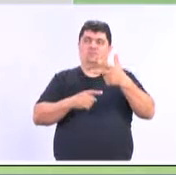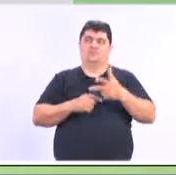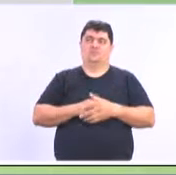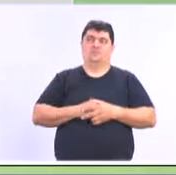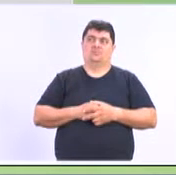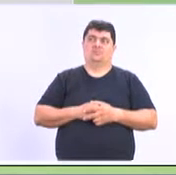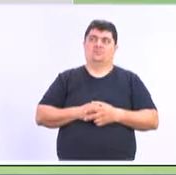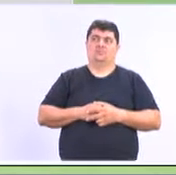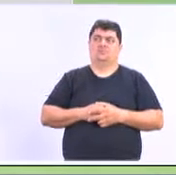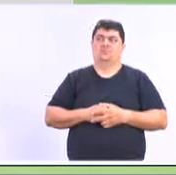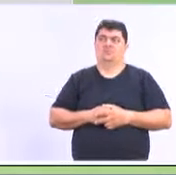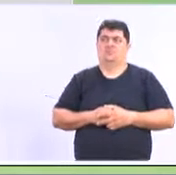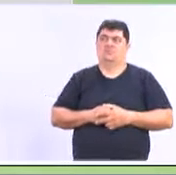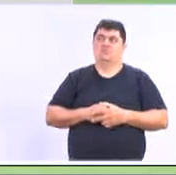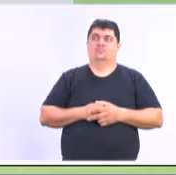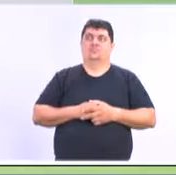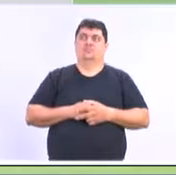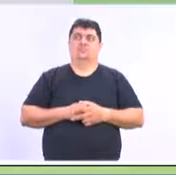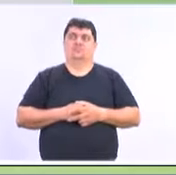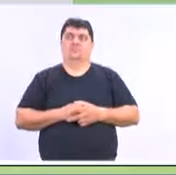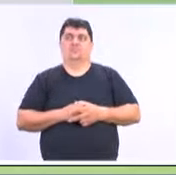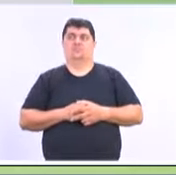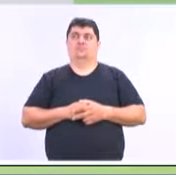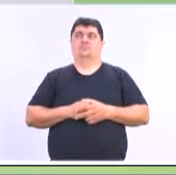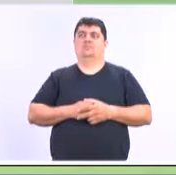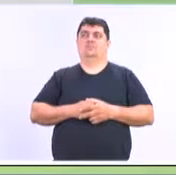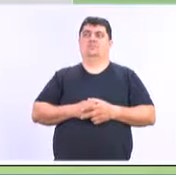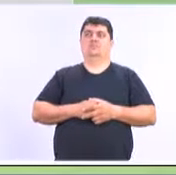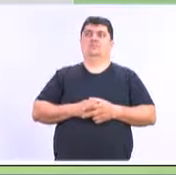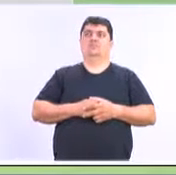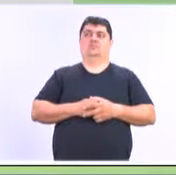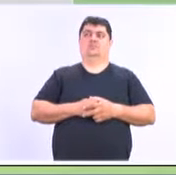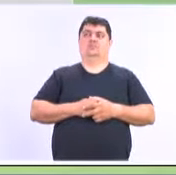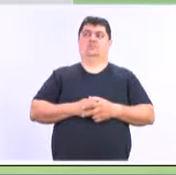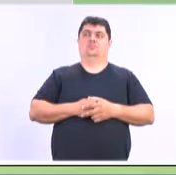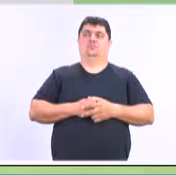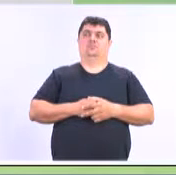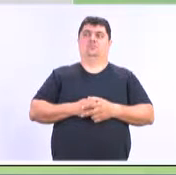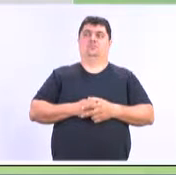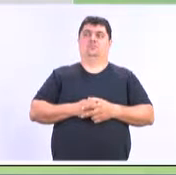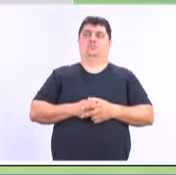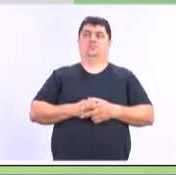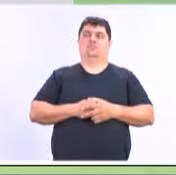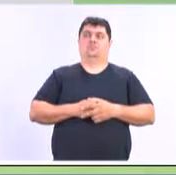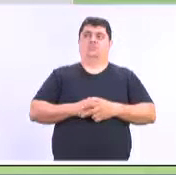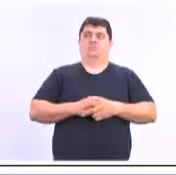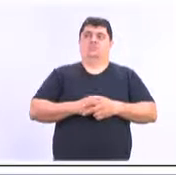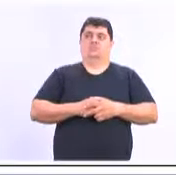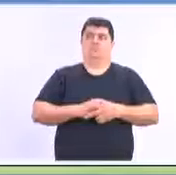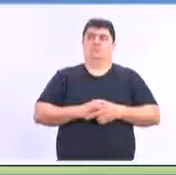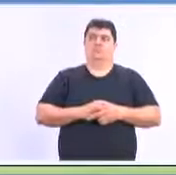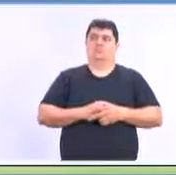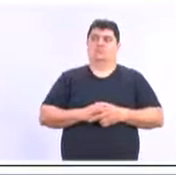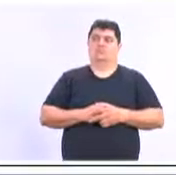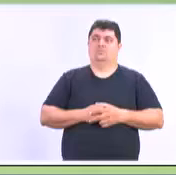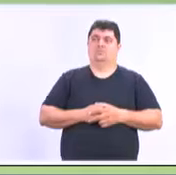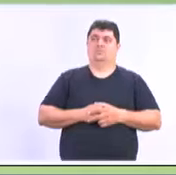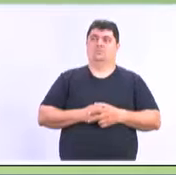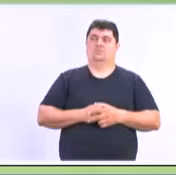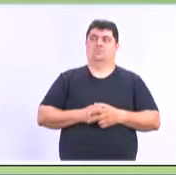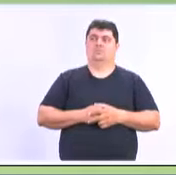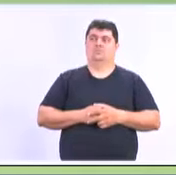2 níveis, 1.1, terceiro nível. É nesse nível que a gente vai trabalhar a nossa análise. E é nesse